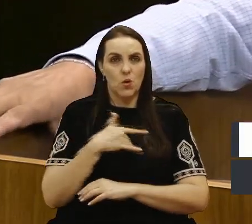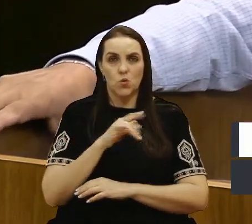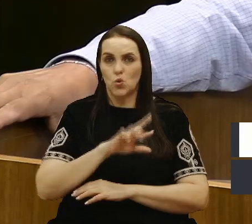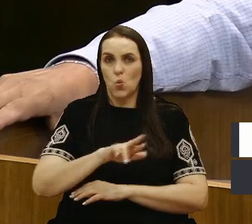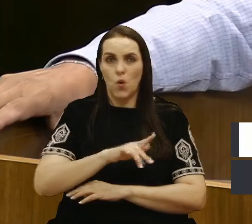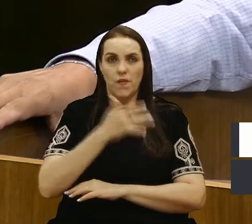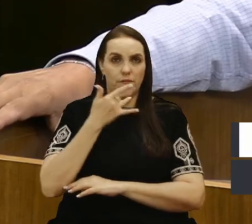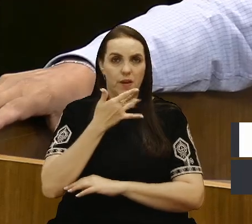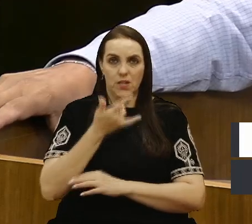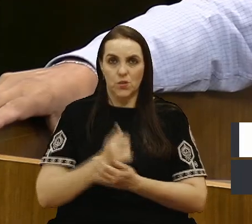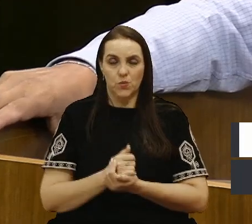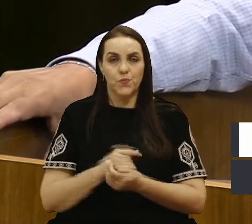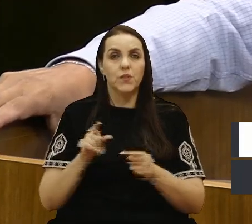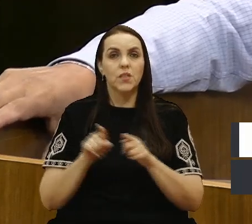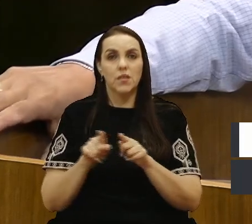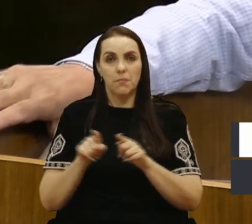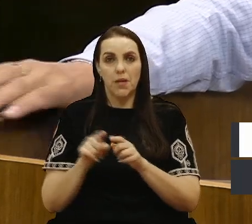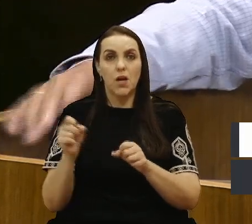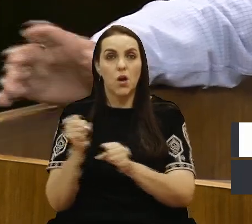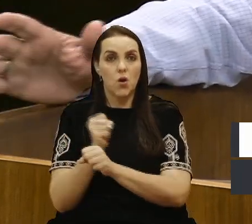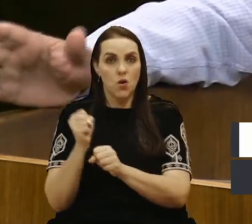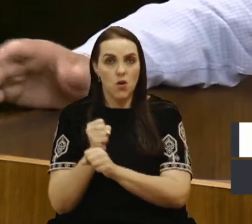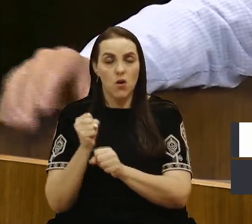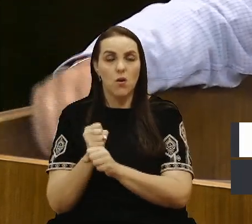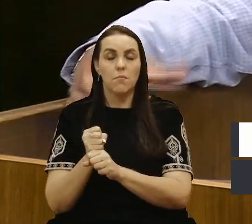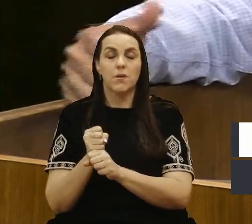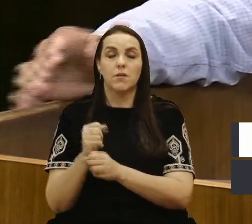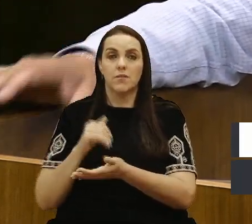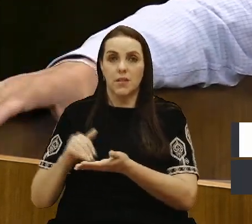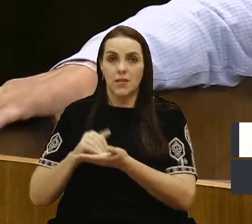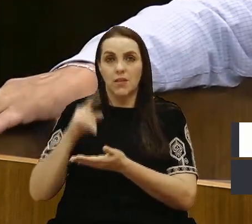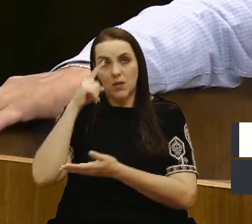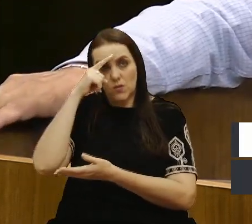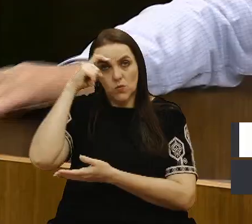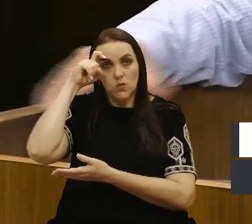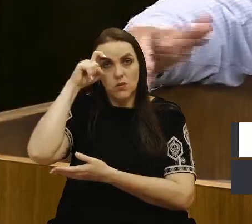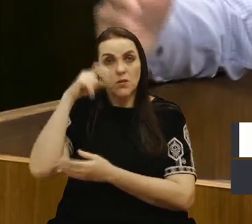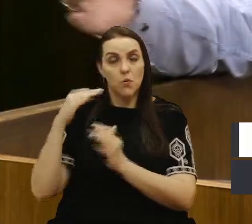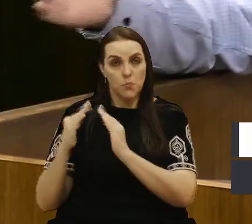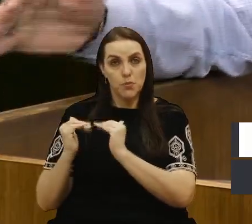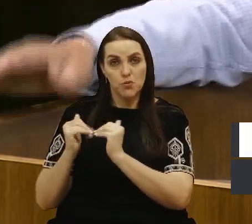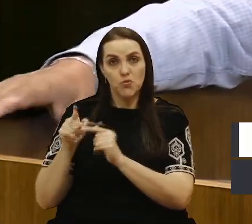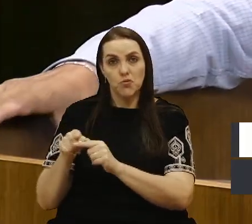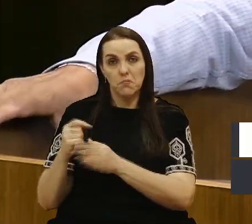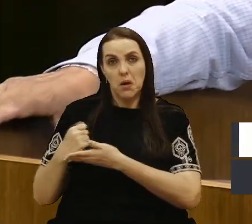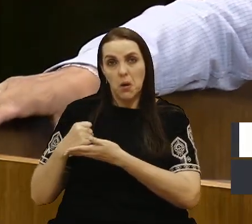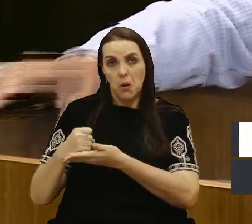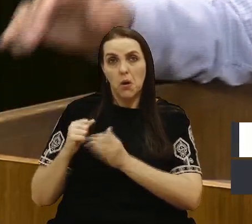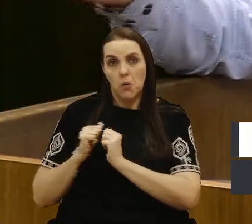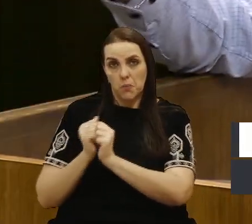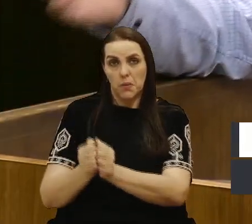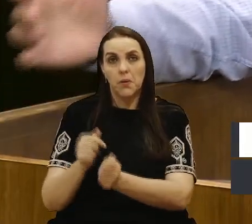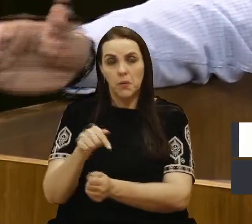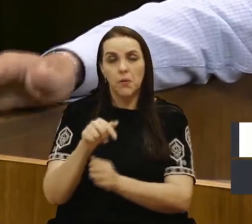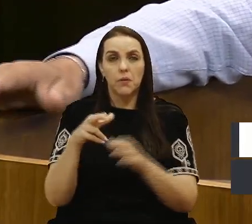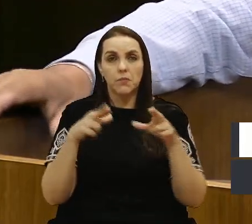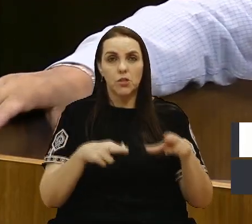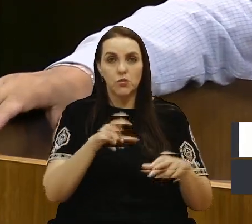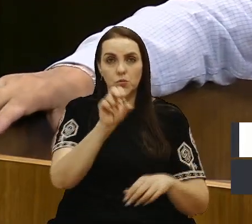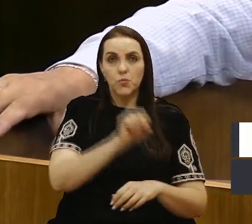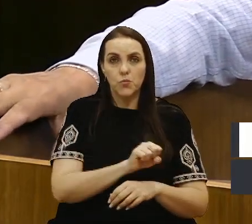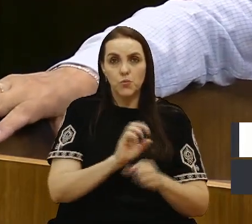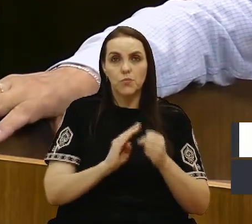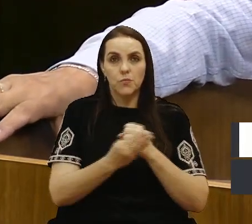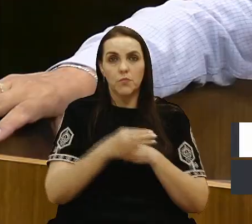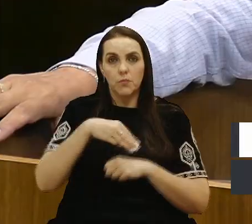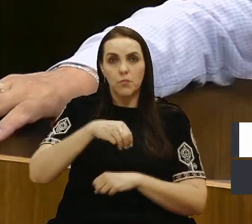a questão das obras que o secretário Suzin, quando eu solicitei, me acompanhou na minha região, na região sul, no Monte Carmelo,